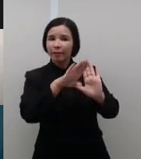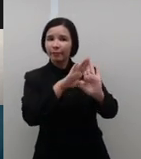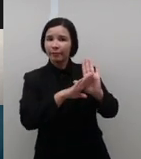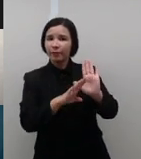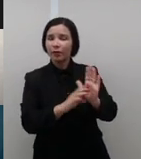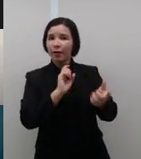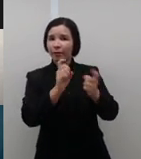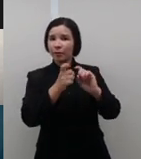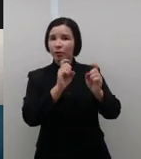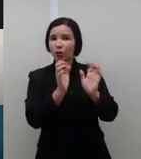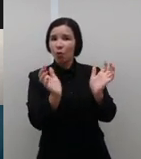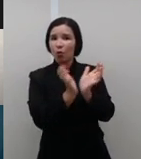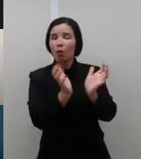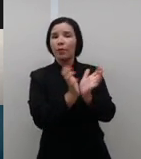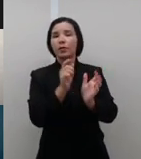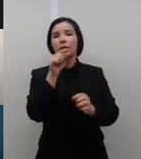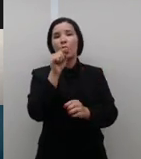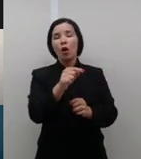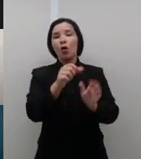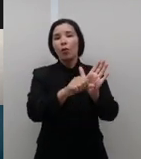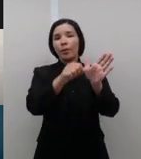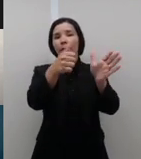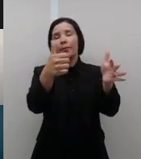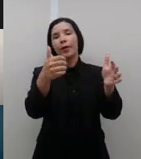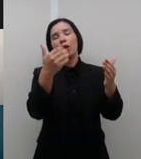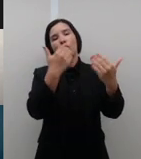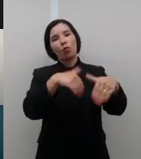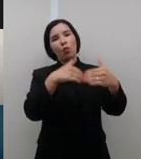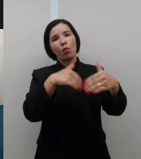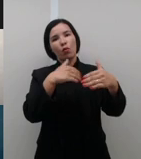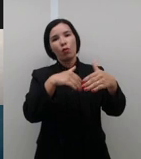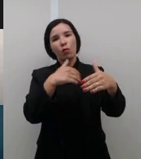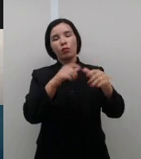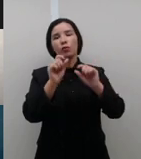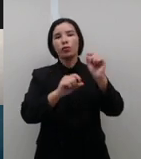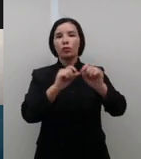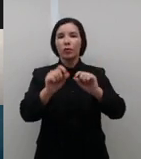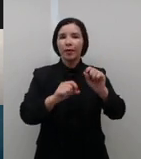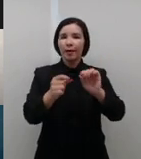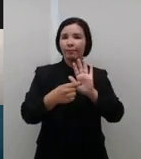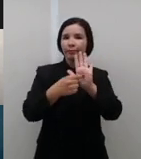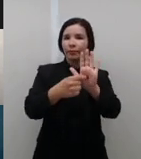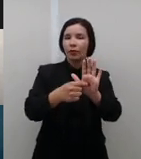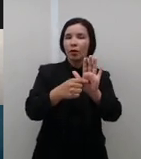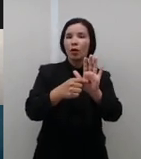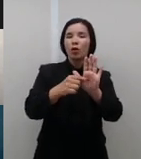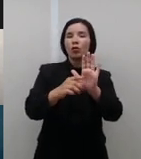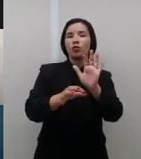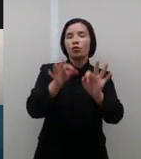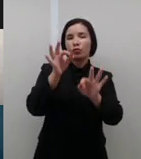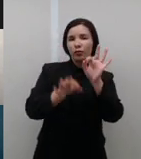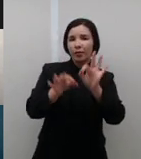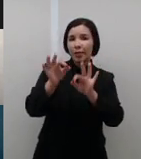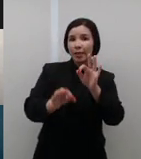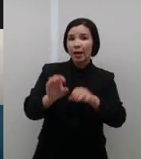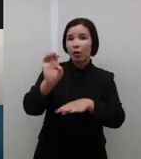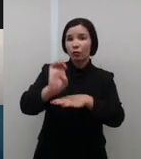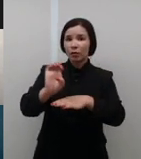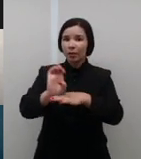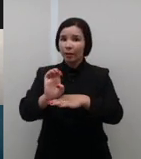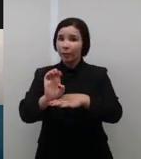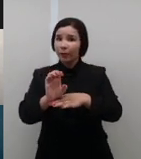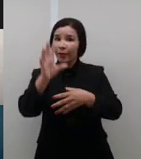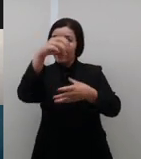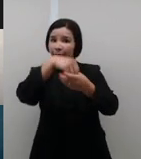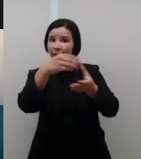Administrativa Colegiada do primeiro concurso para a Delegação de Serventias Extrajudiciais do Estado. Isso está a folha 6, só